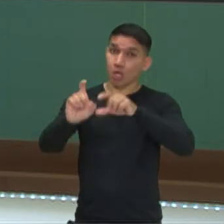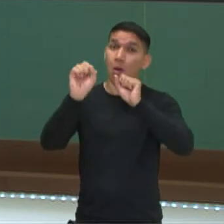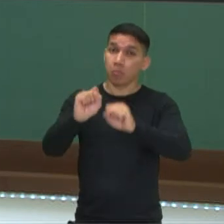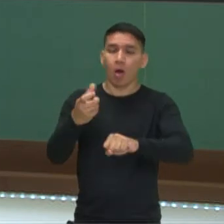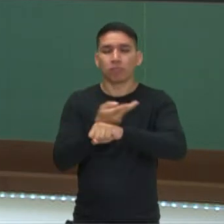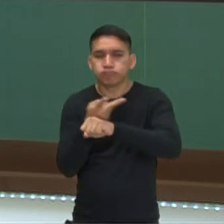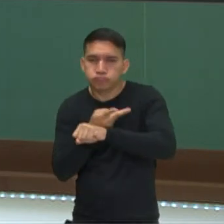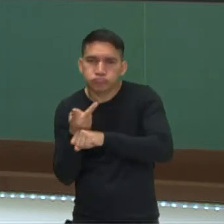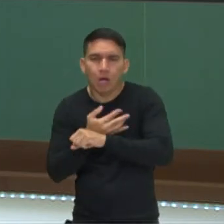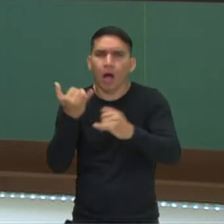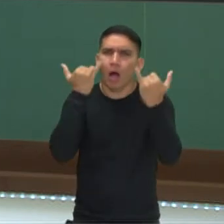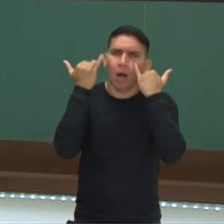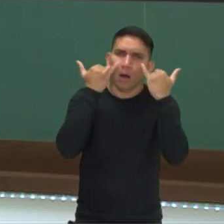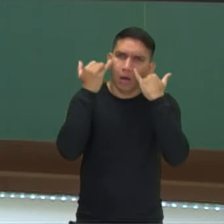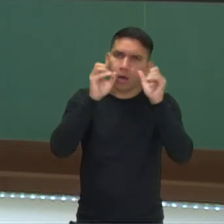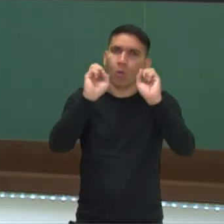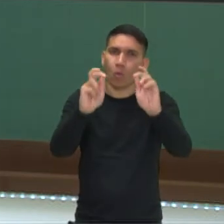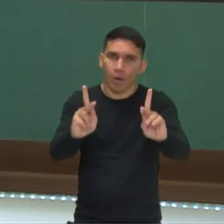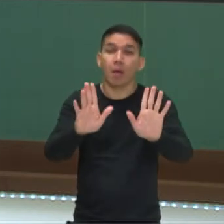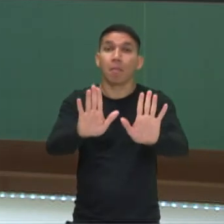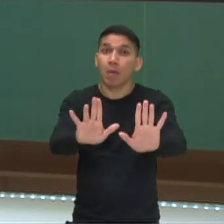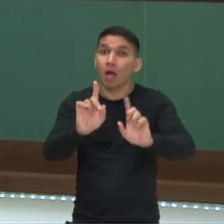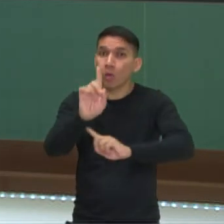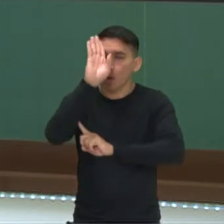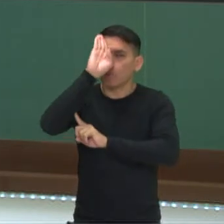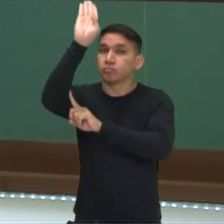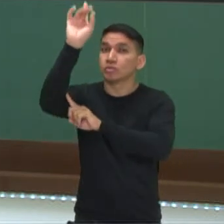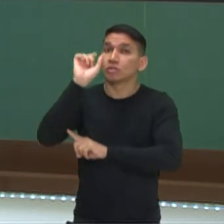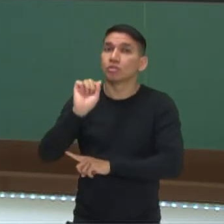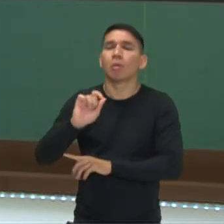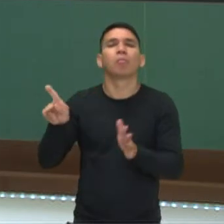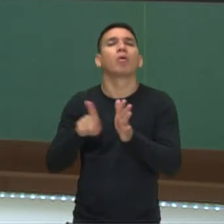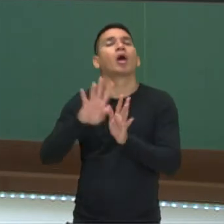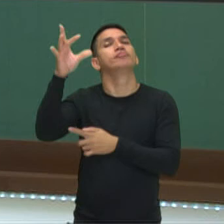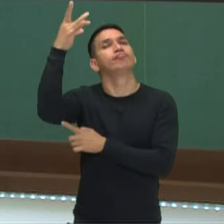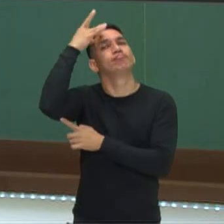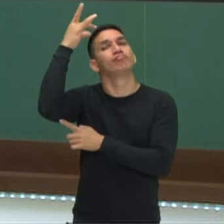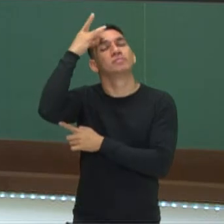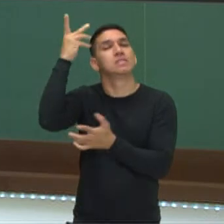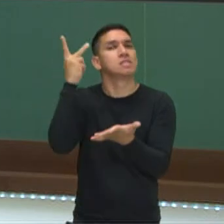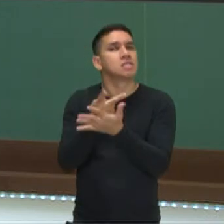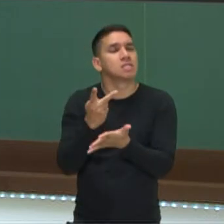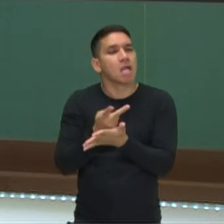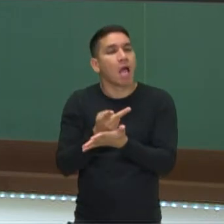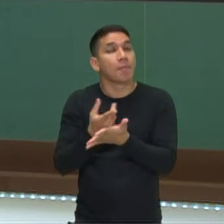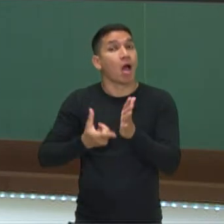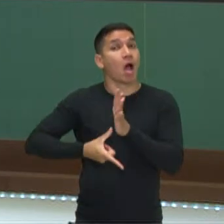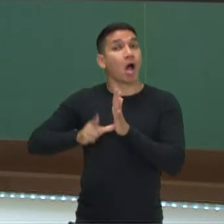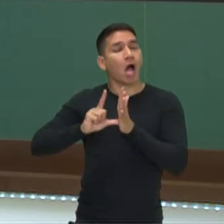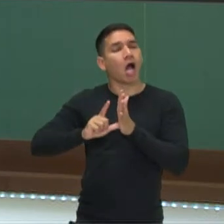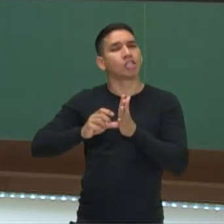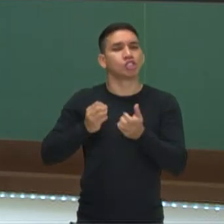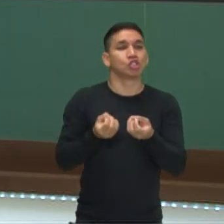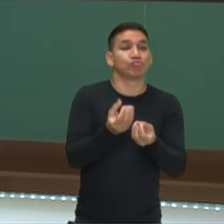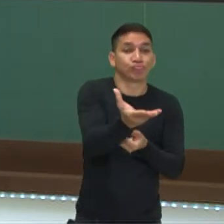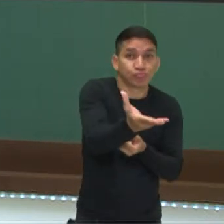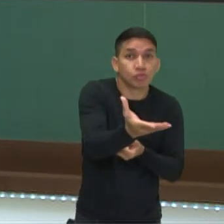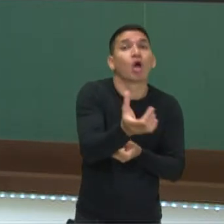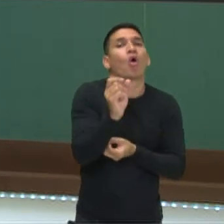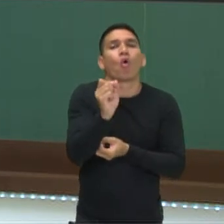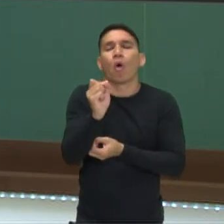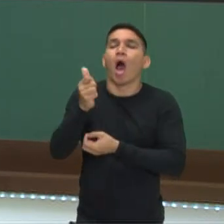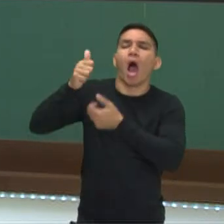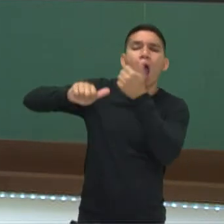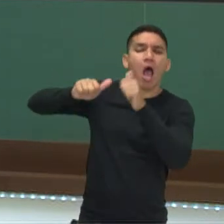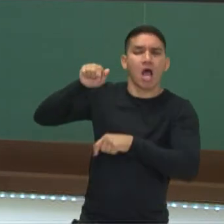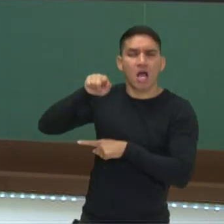de buscar informações, mas principalmente com consciência, sempre verificar antes de compartilhar uma informação